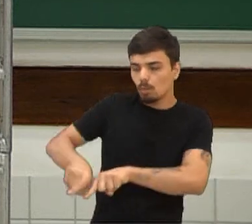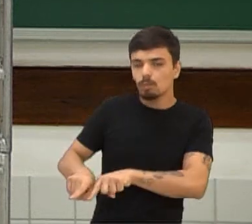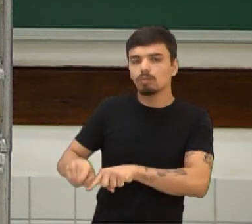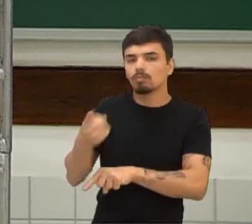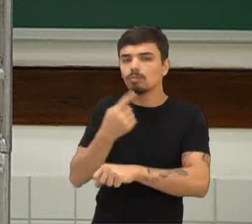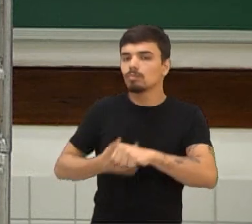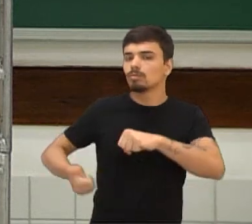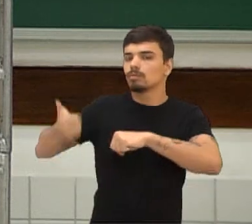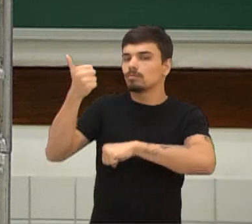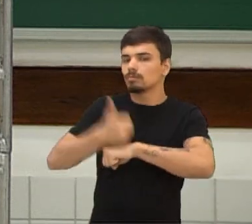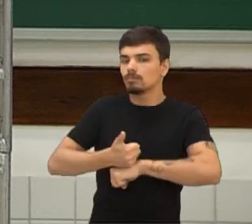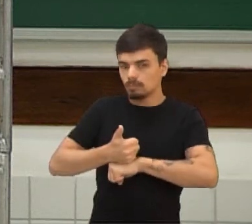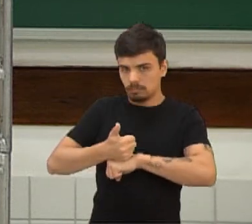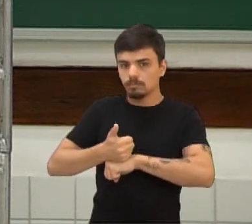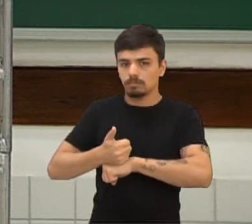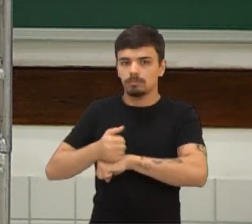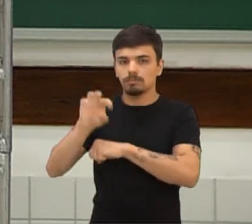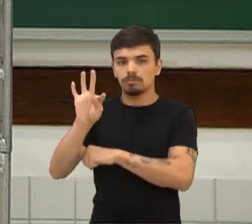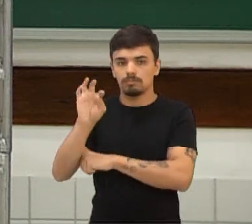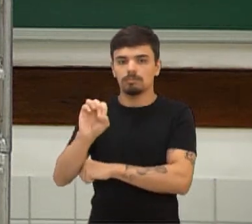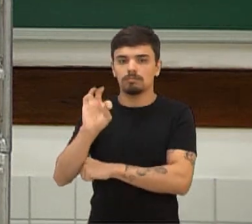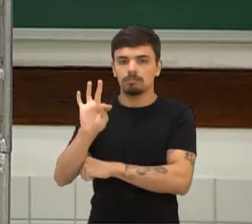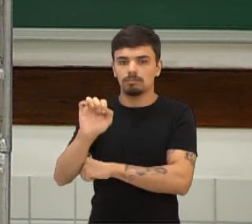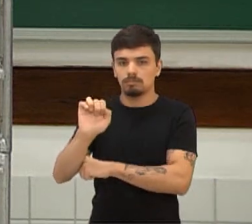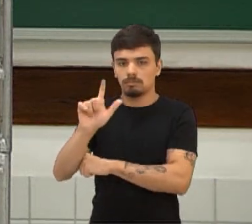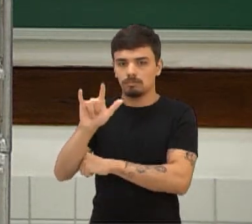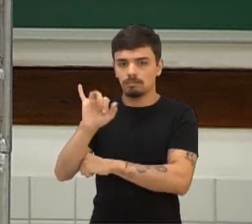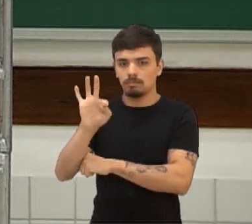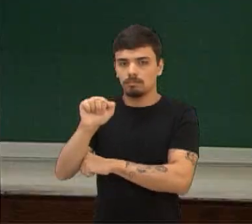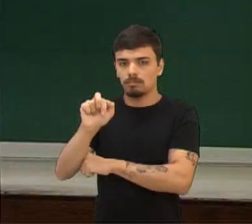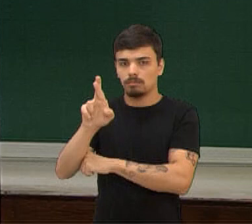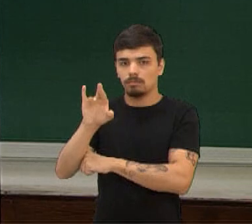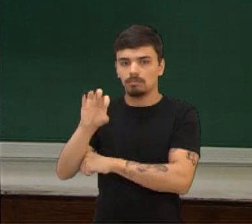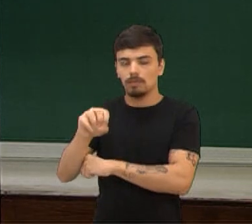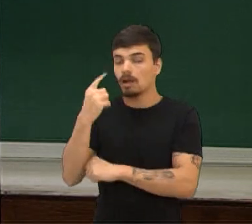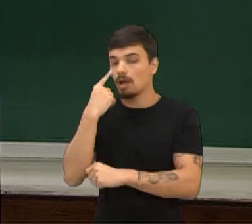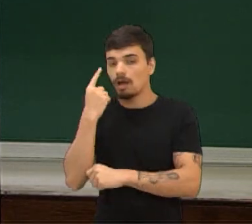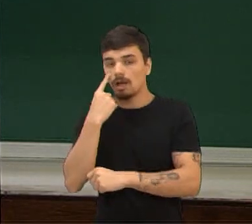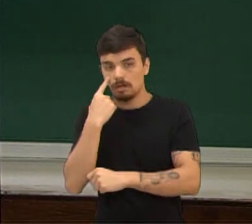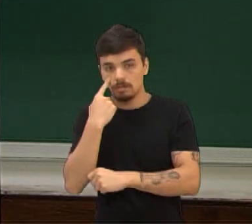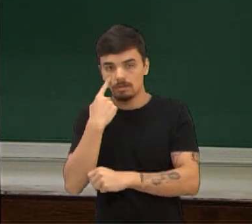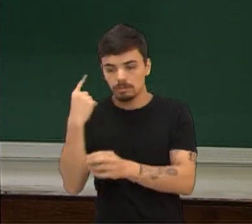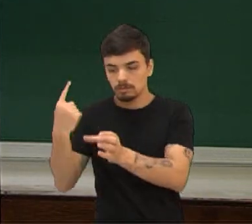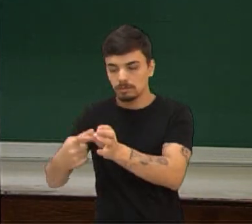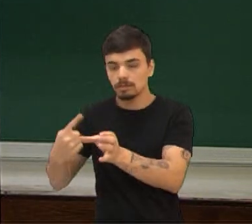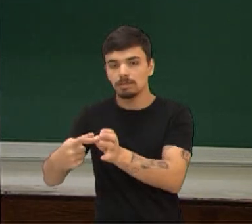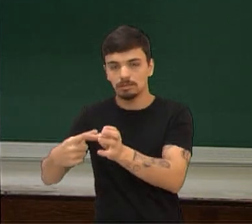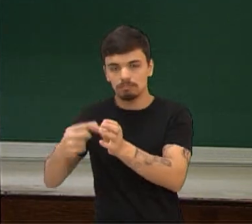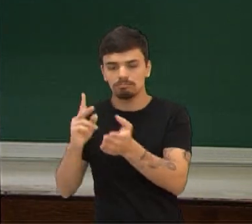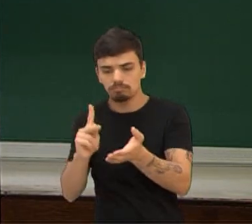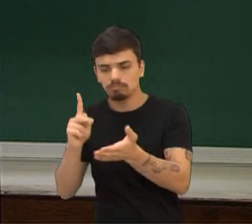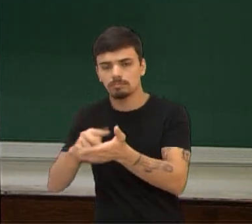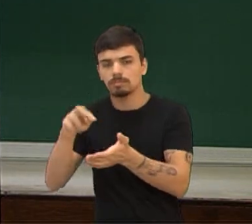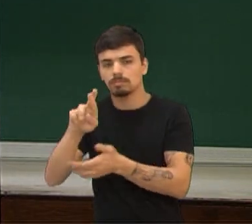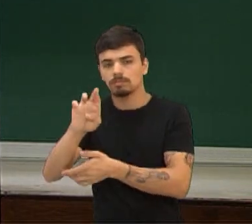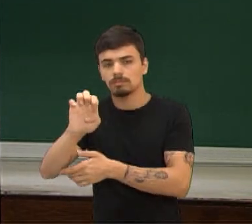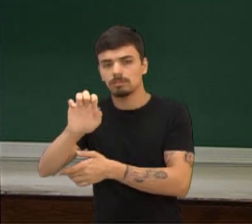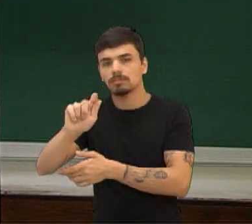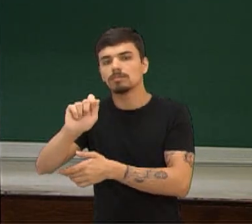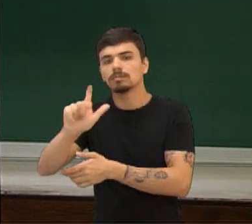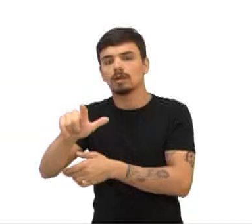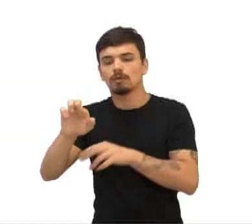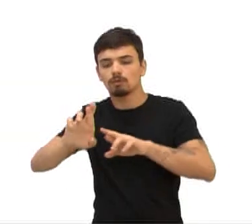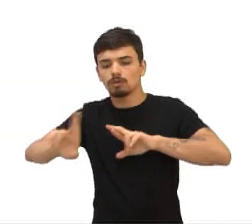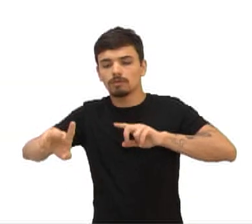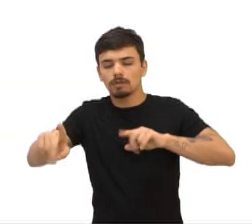de um poder totalitário. A cidadania real, ela é diferente da formal. Por que ela é